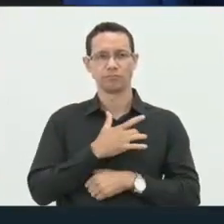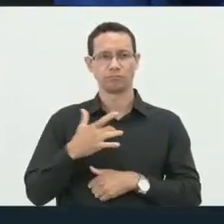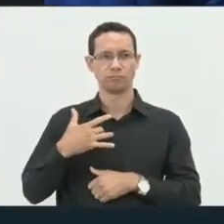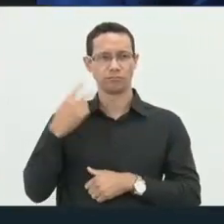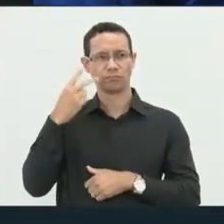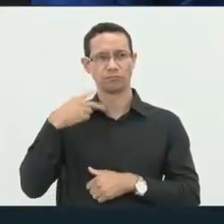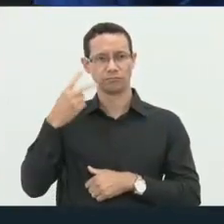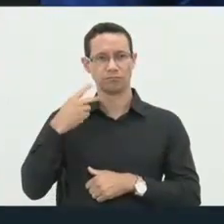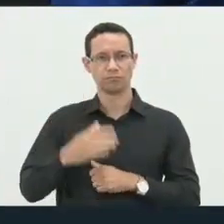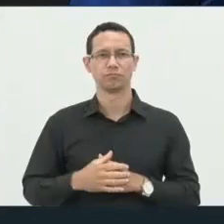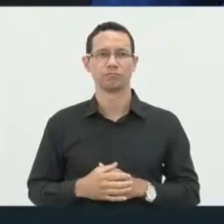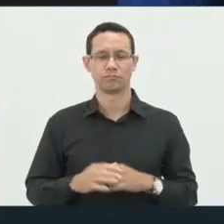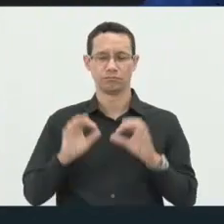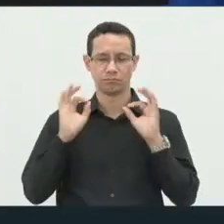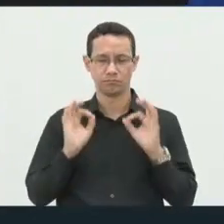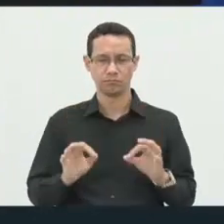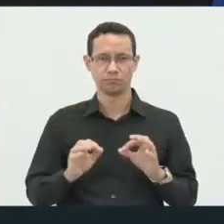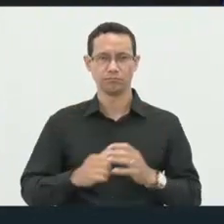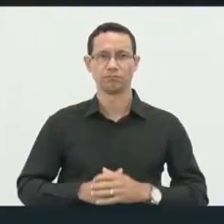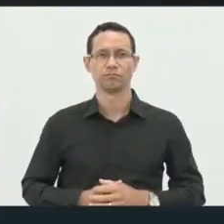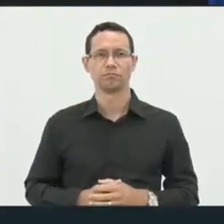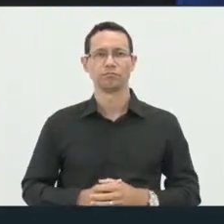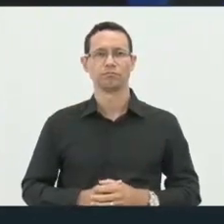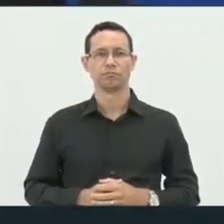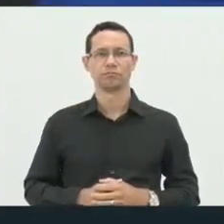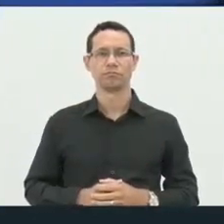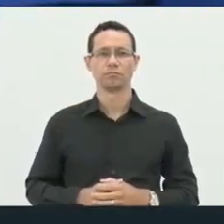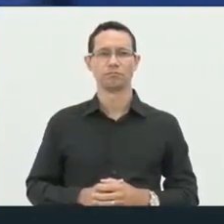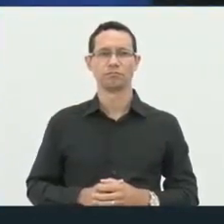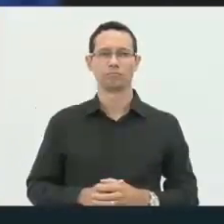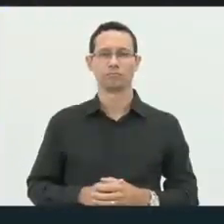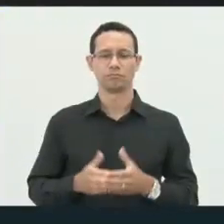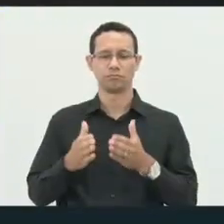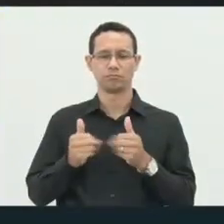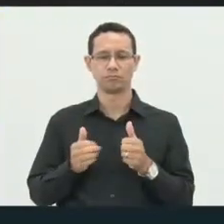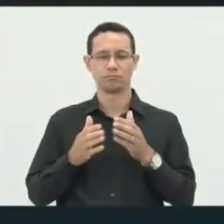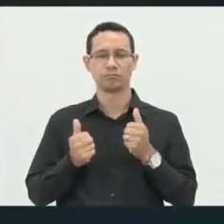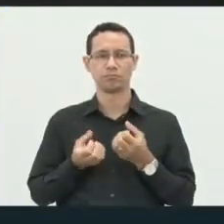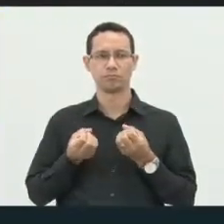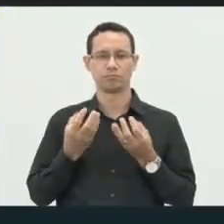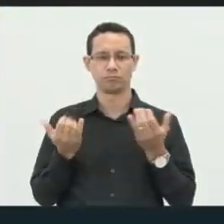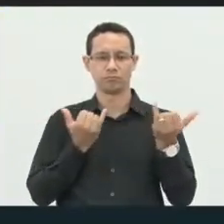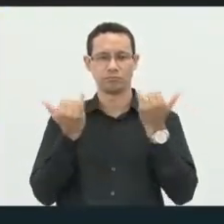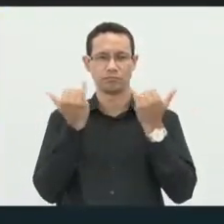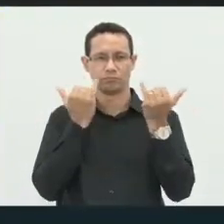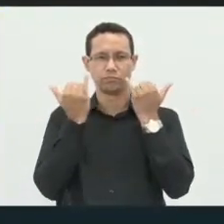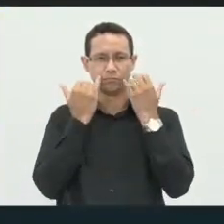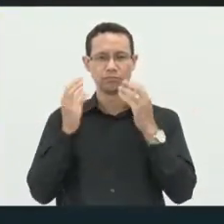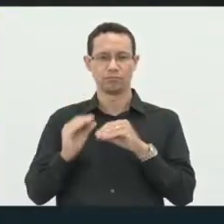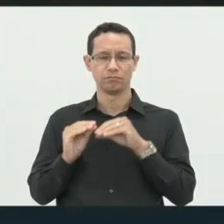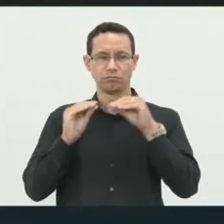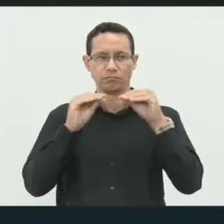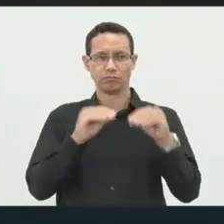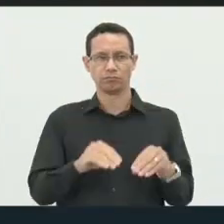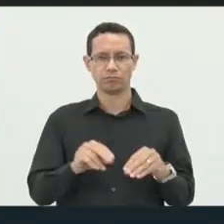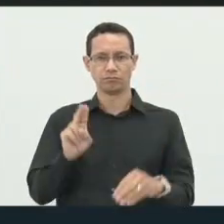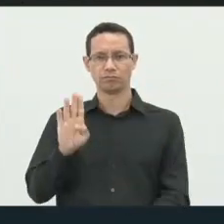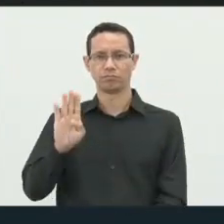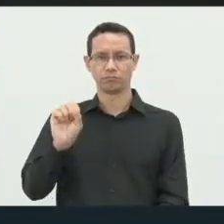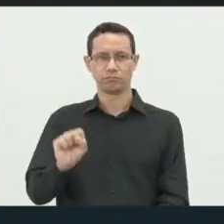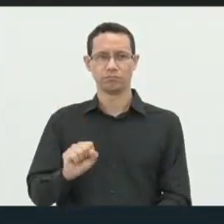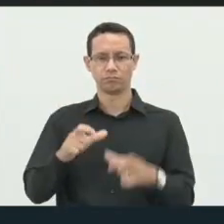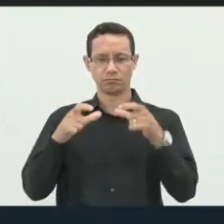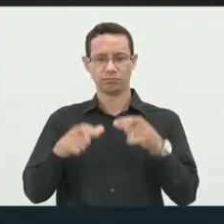tem toda a razão e impedir essas informações sobre essa transferência da unidade básica lá do Jardim